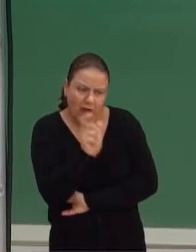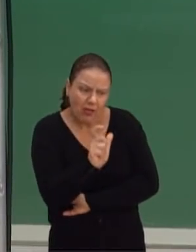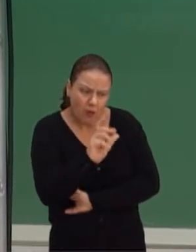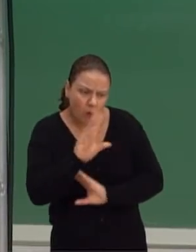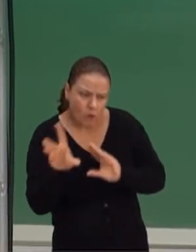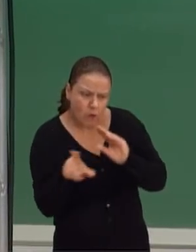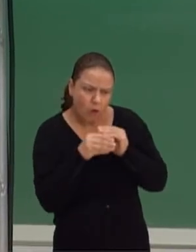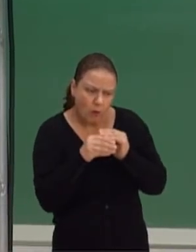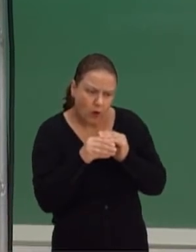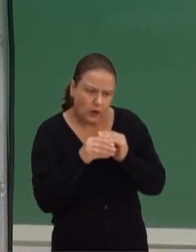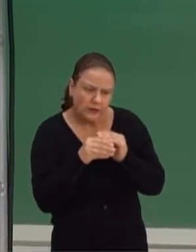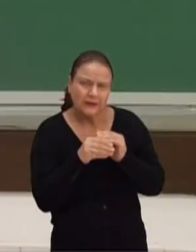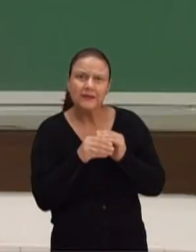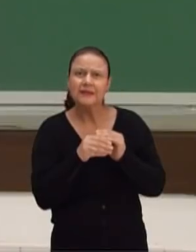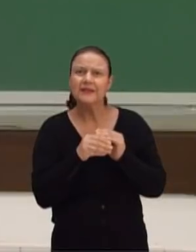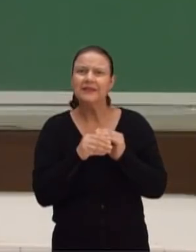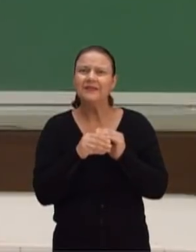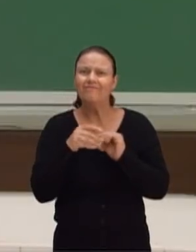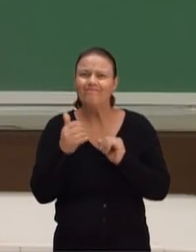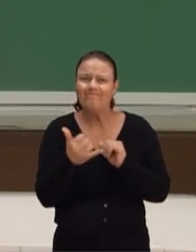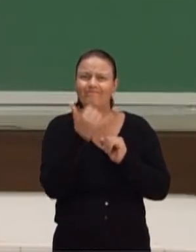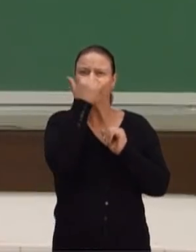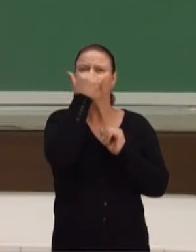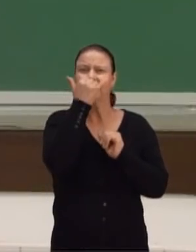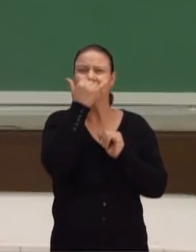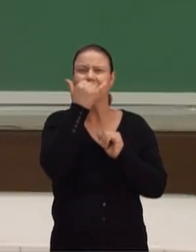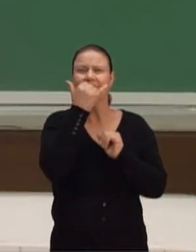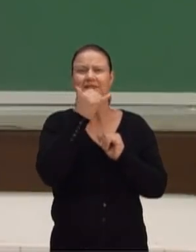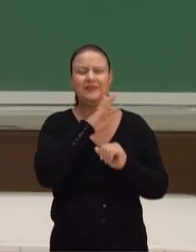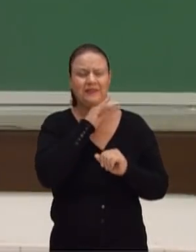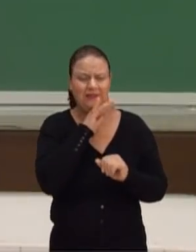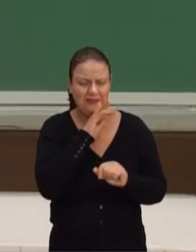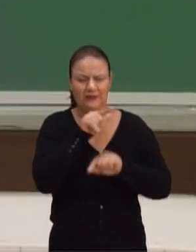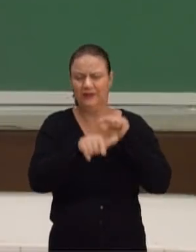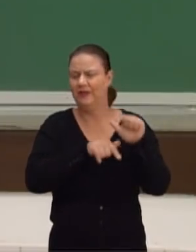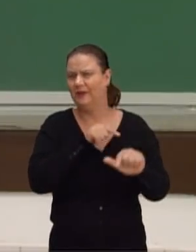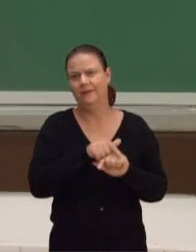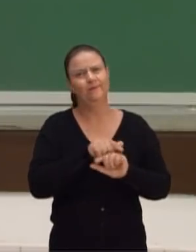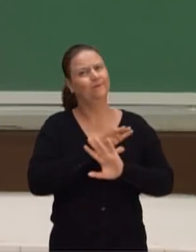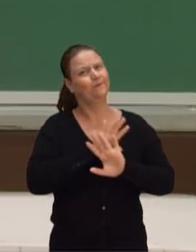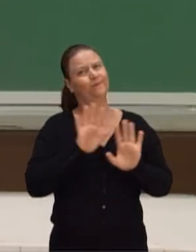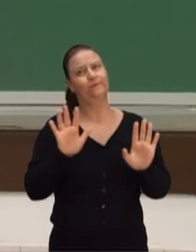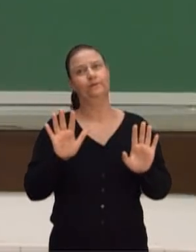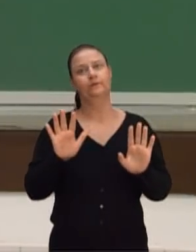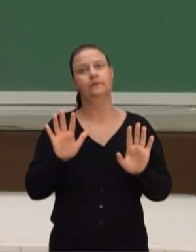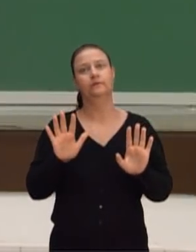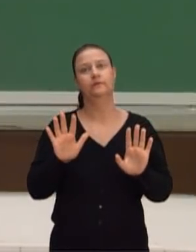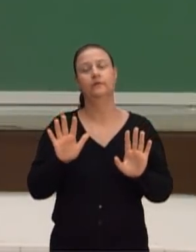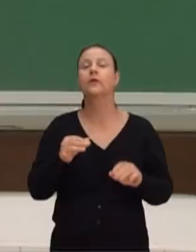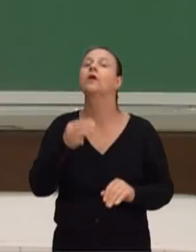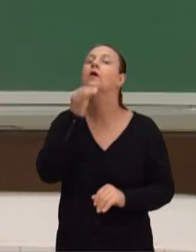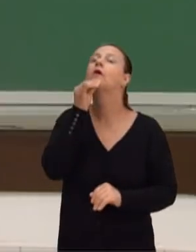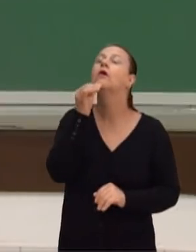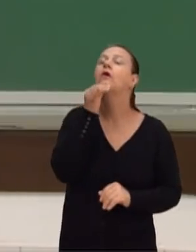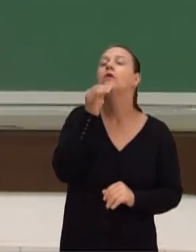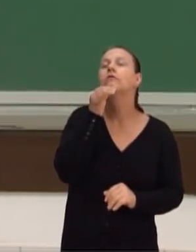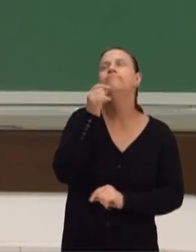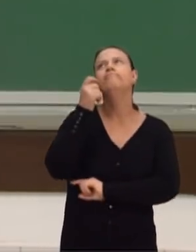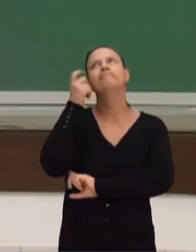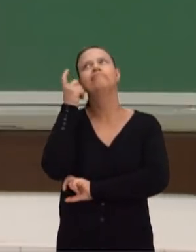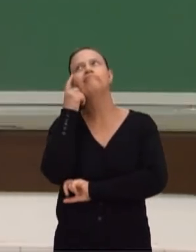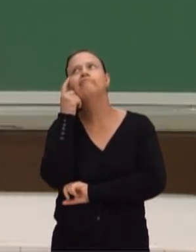palavrinha compromete o meu trabalho. Vocês já pensaram? Se você está lá dizendo,